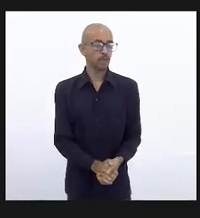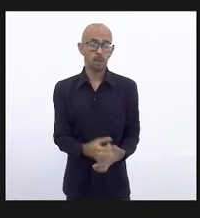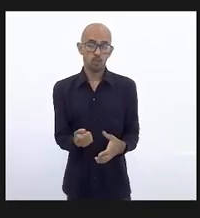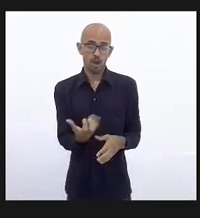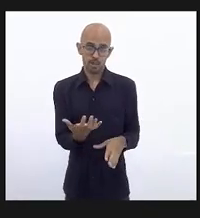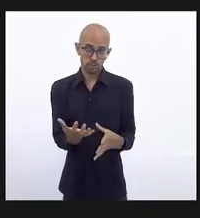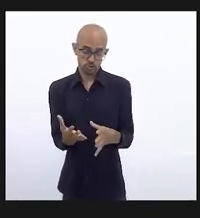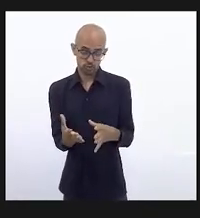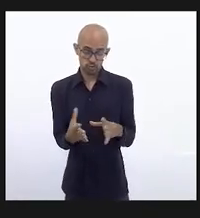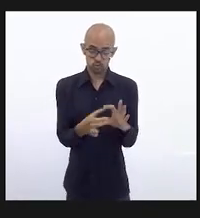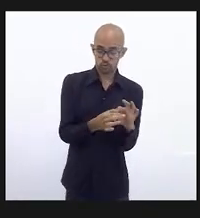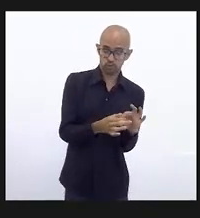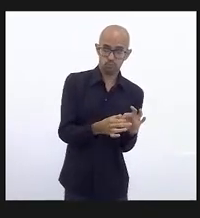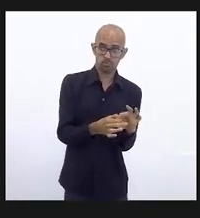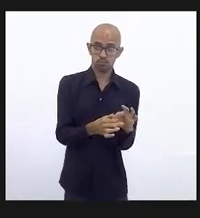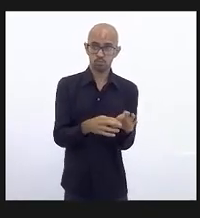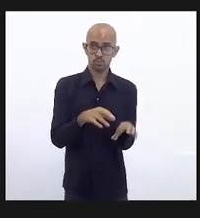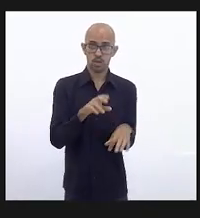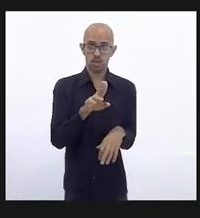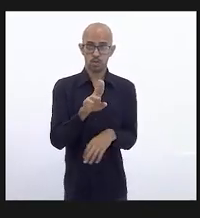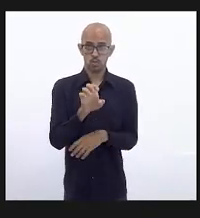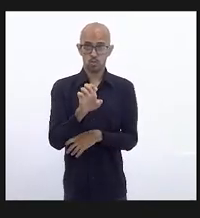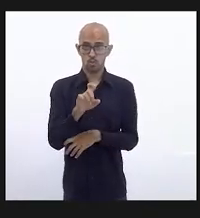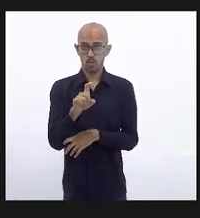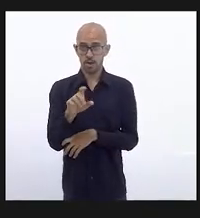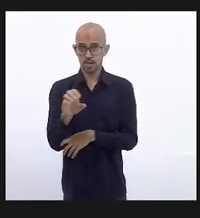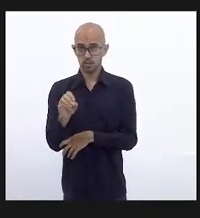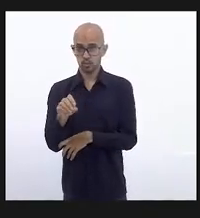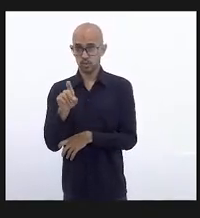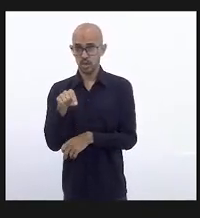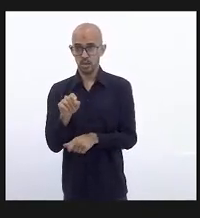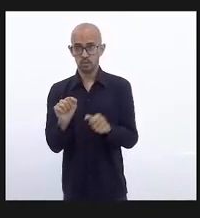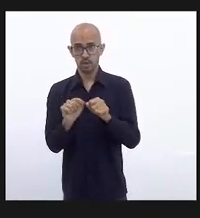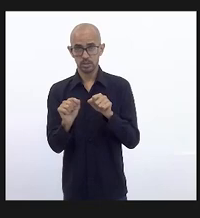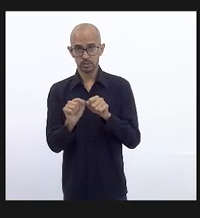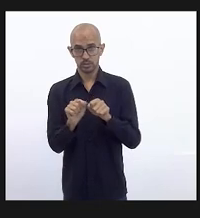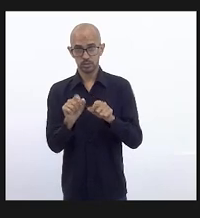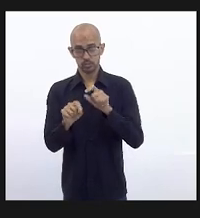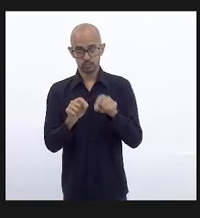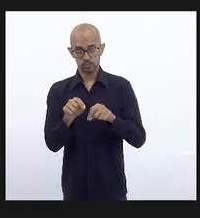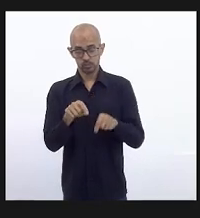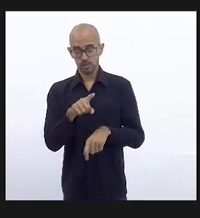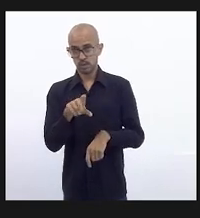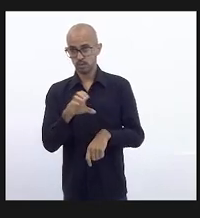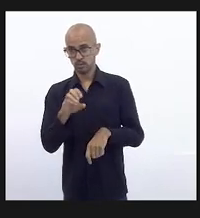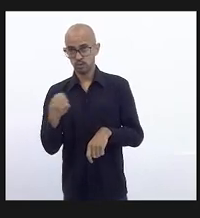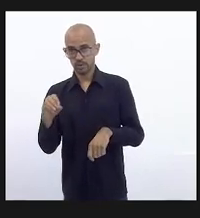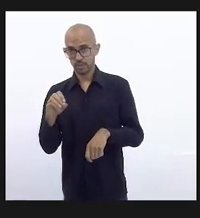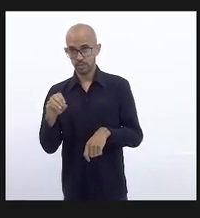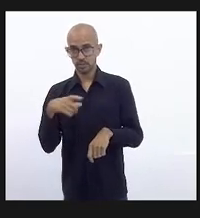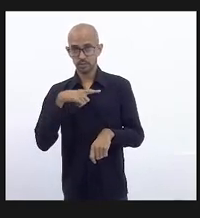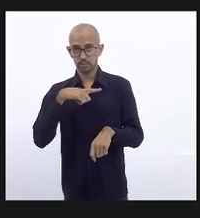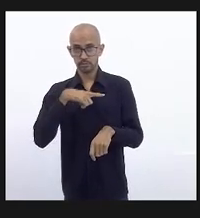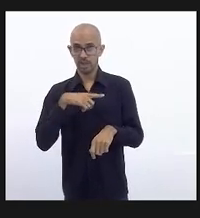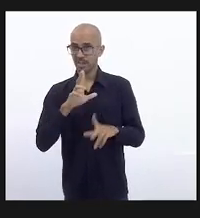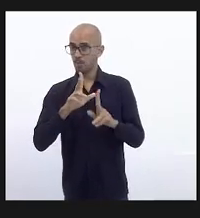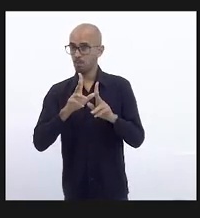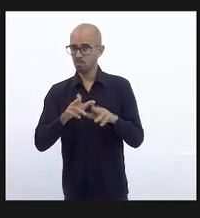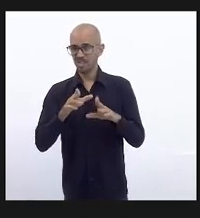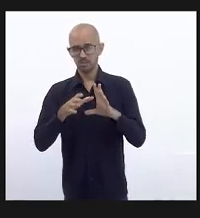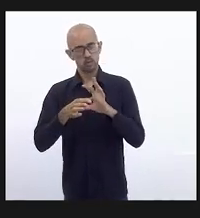o que a gente faz é colocar a presença do ensino superior na Zona Oeste no mesmo paradigma